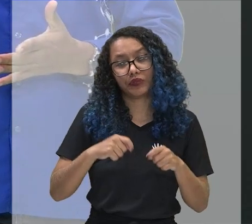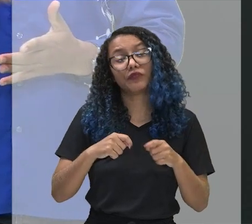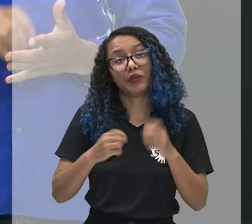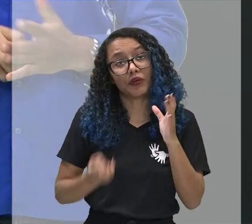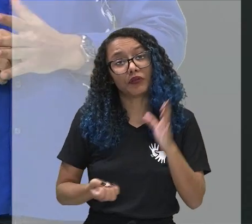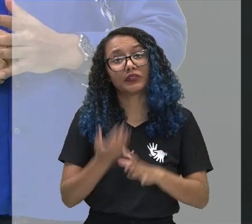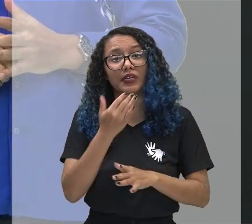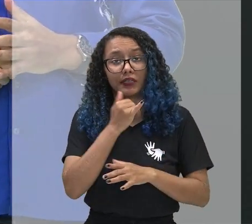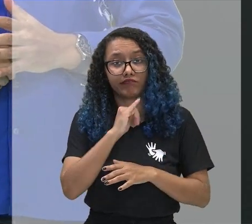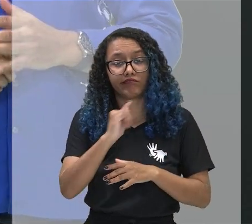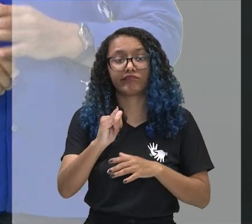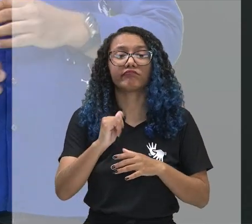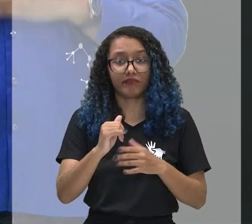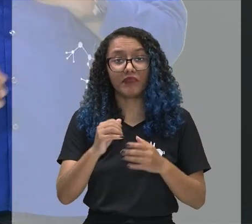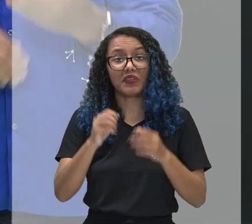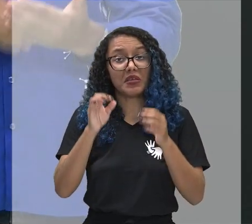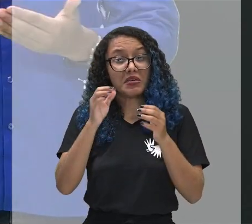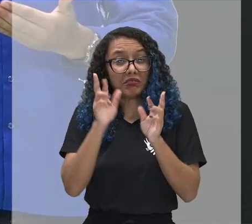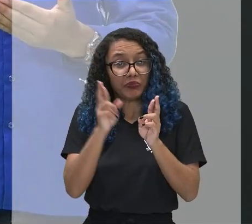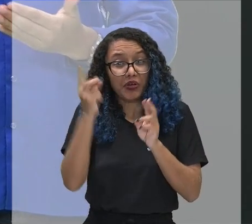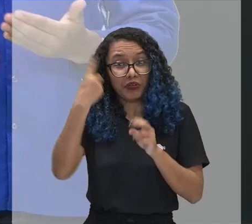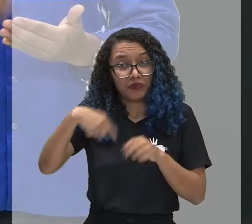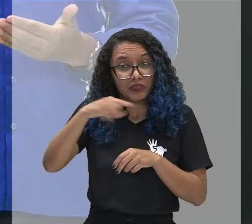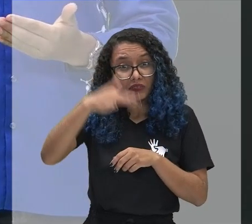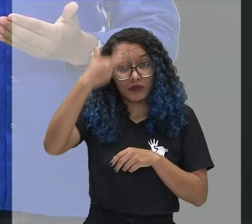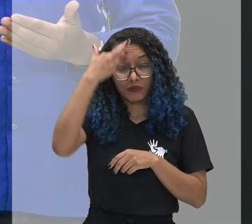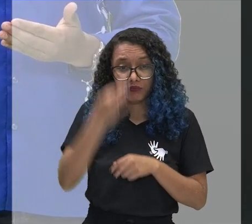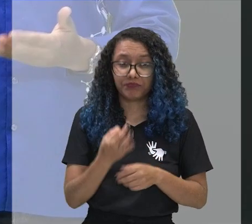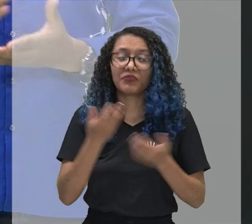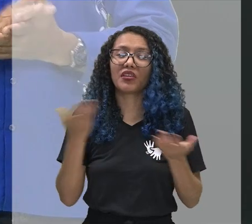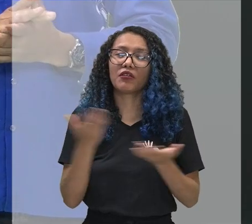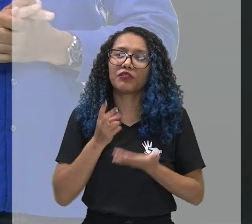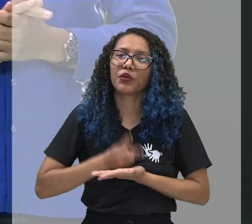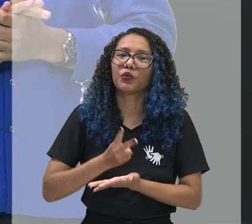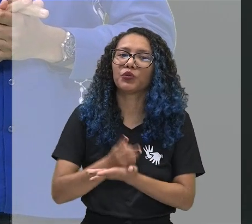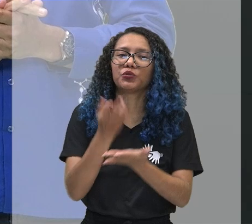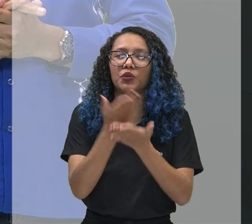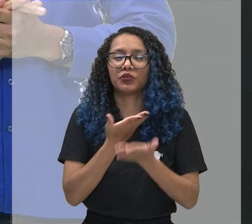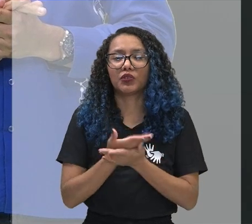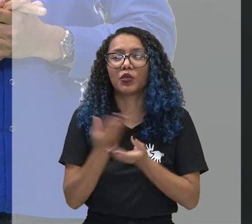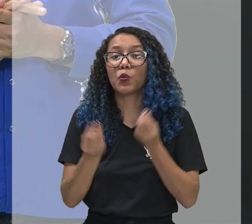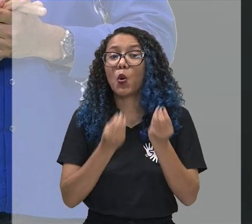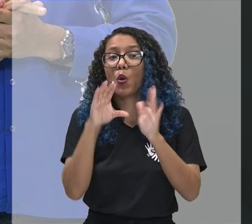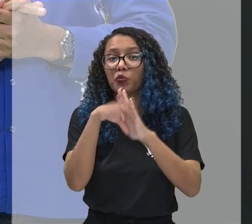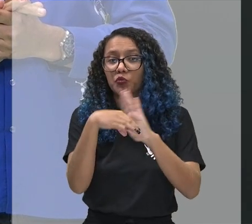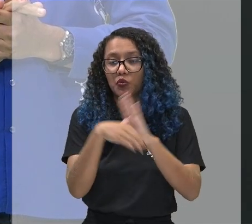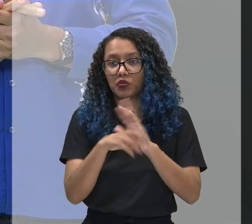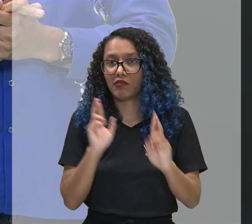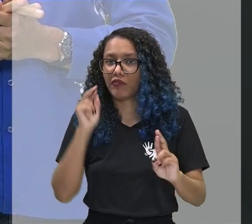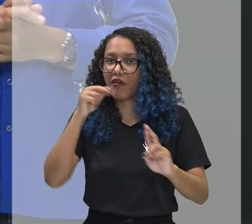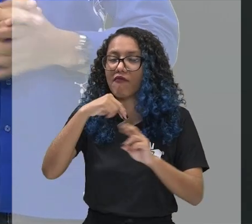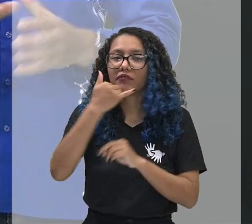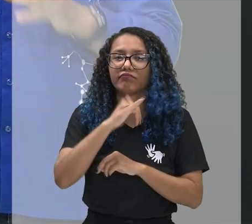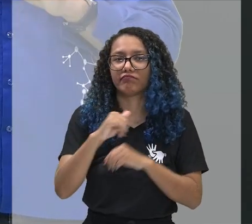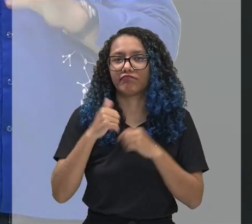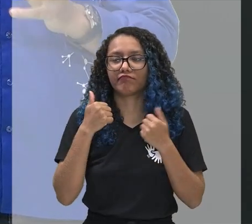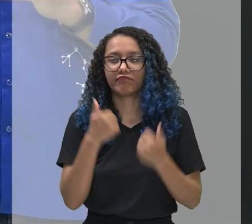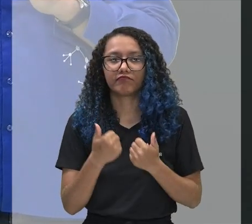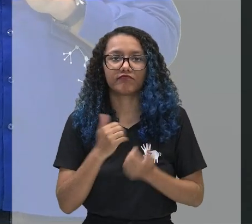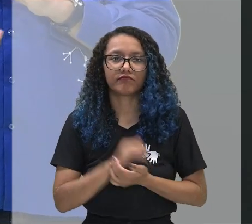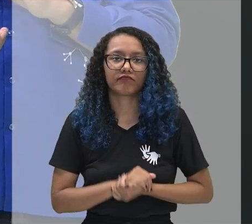Espero que você tenha compreendido. Então vamos compreender, entender mais os conceitos relacionados à eletricidade a